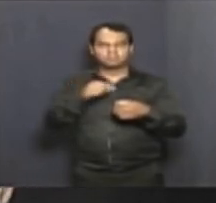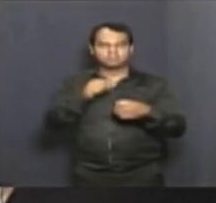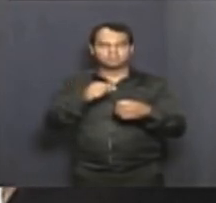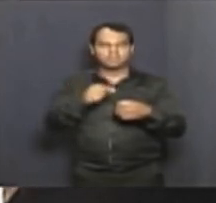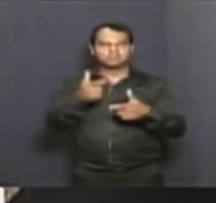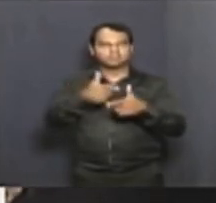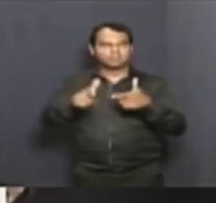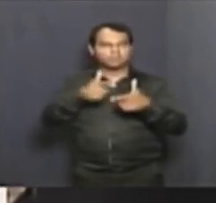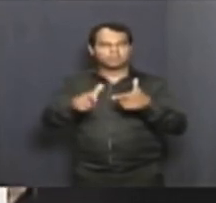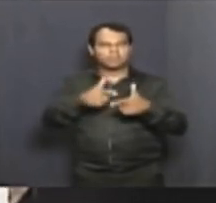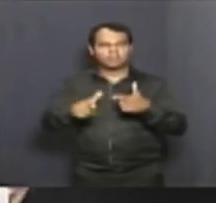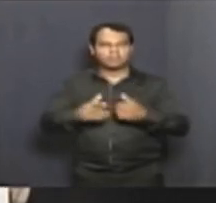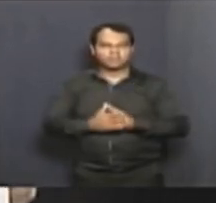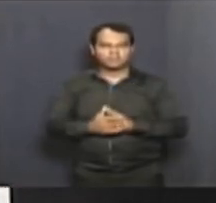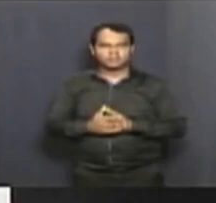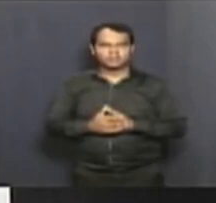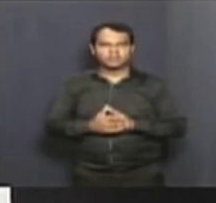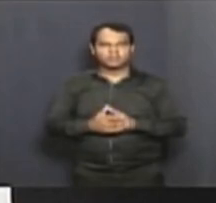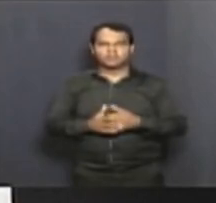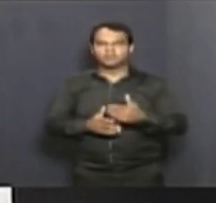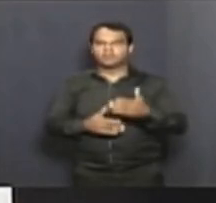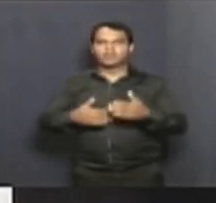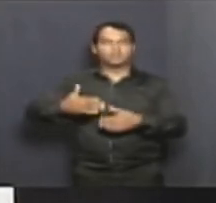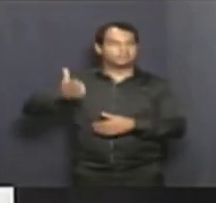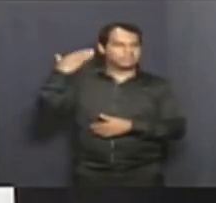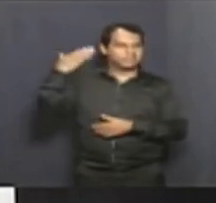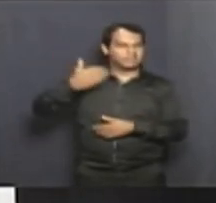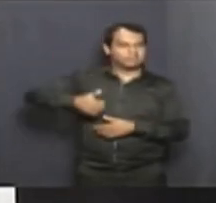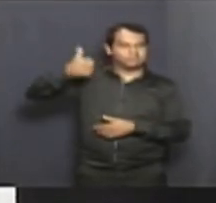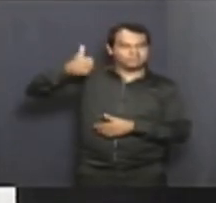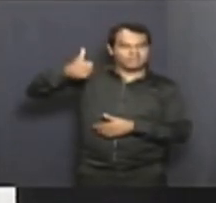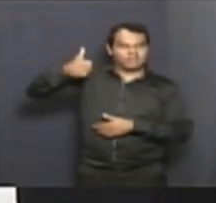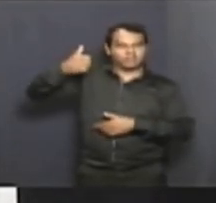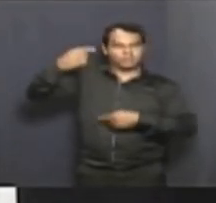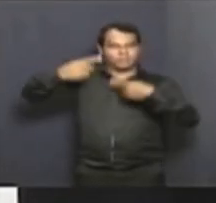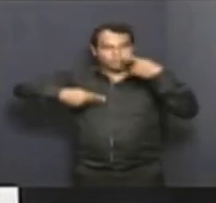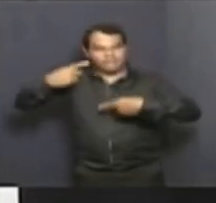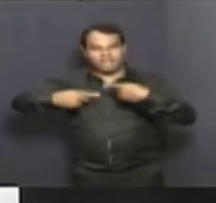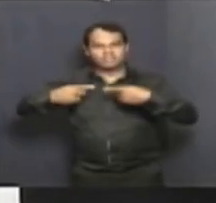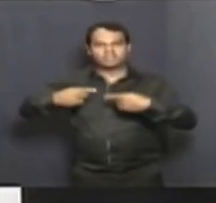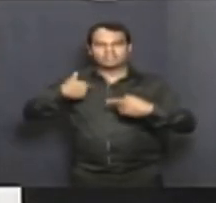sim desde o primeiro eu estou brigando com ele aqui